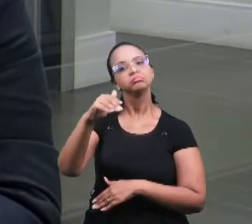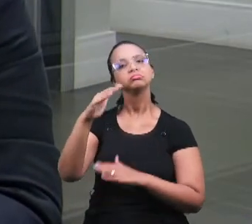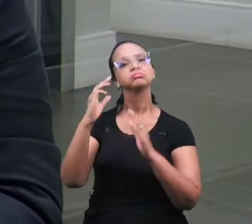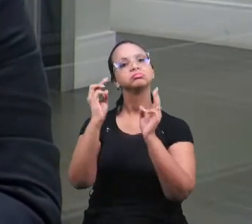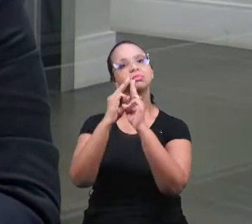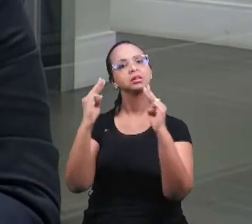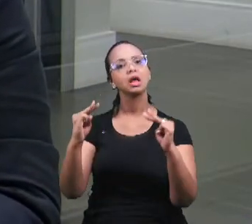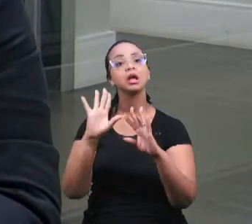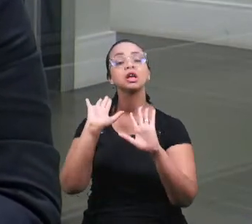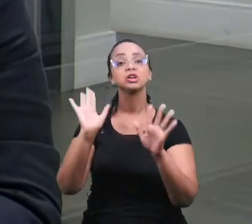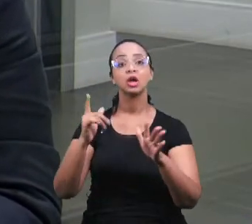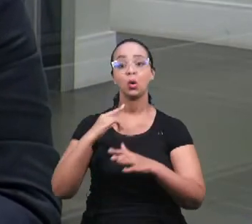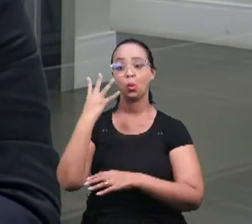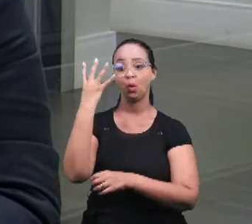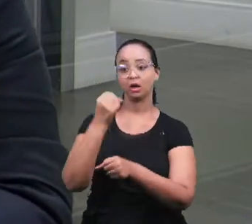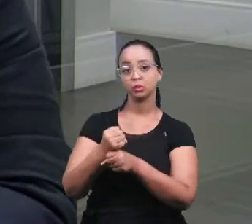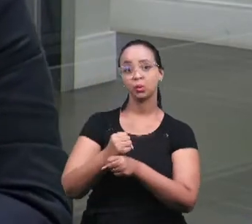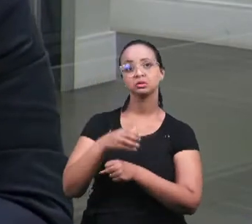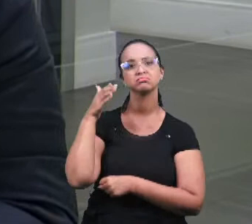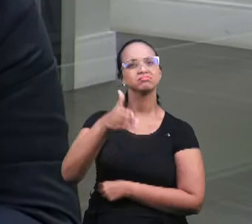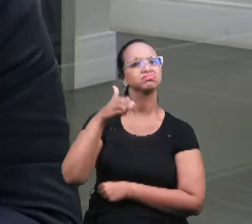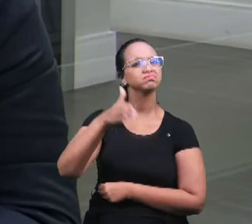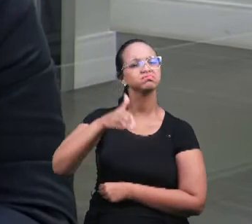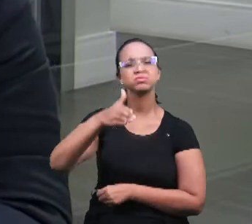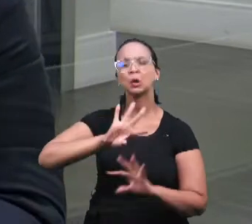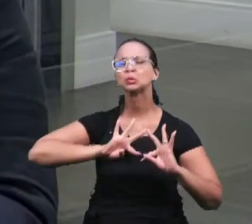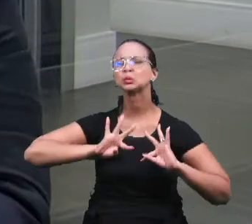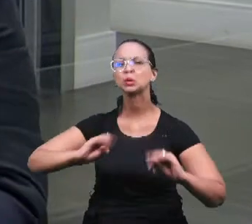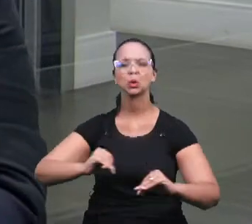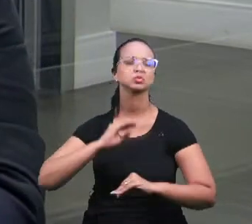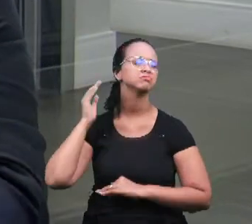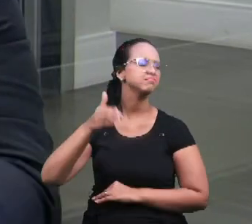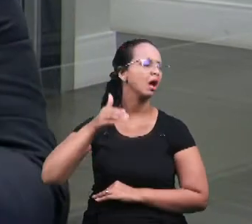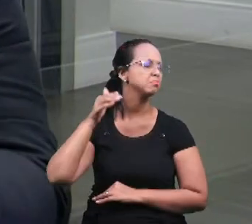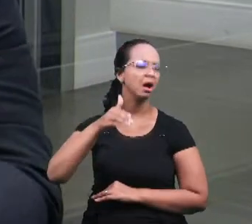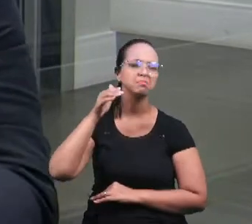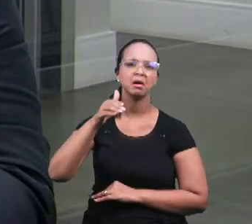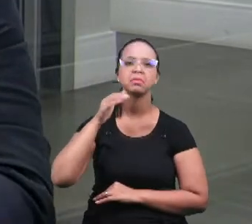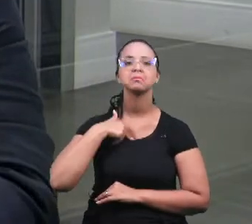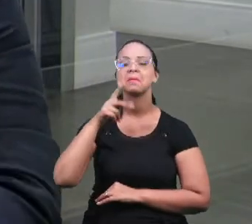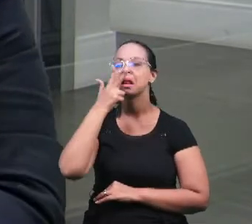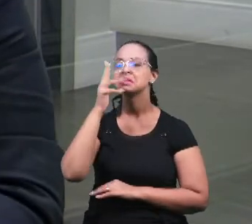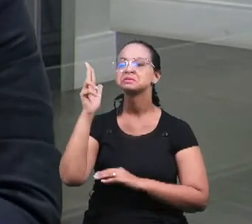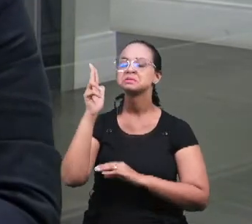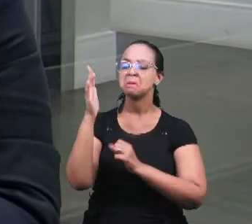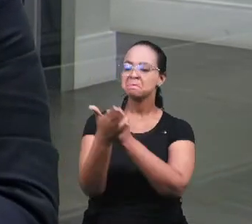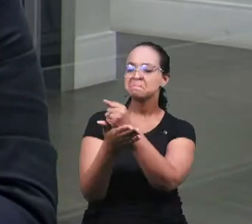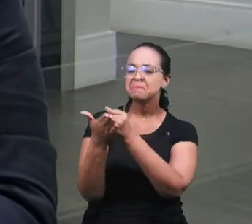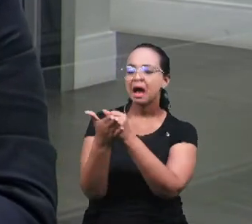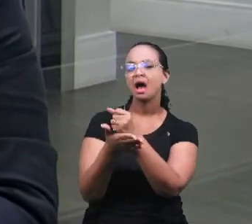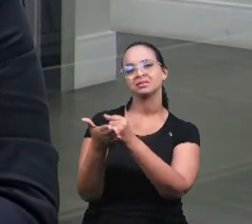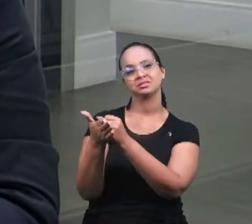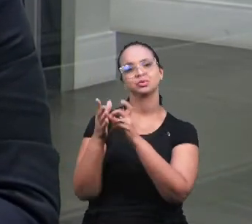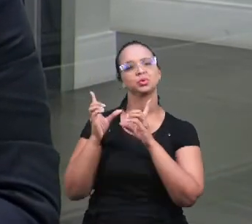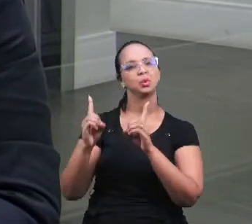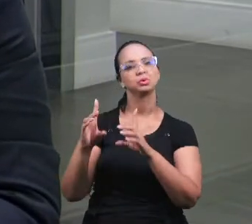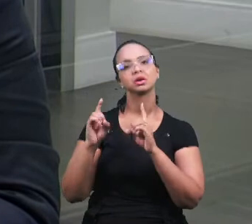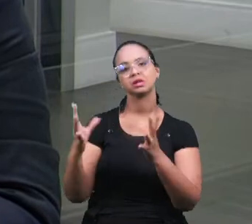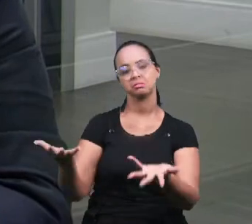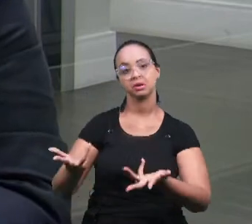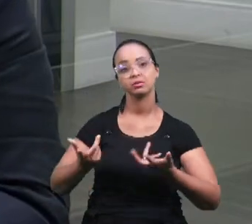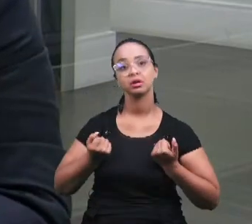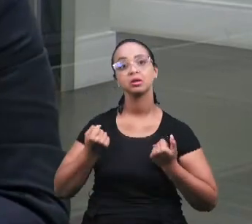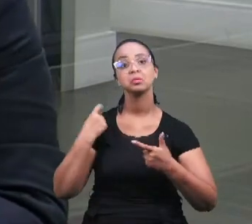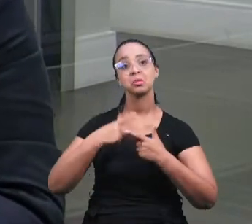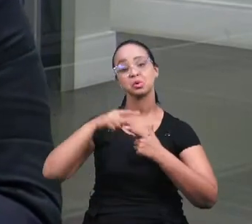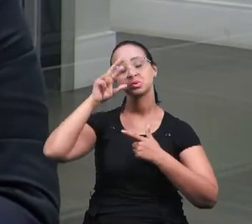durante 4 anos eu subia em todos os seminários, então isso me deu uma base doutrinária muito, muito boa, porque o Senhor